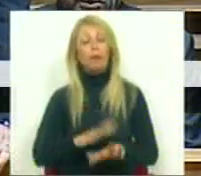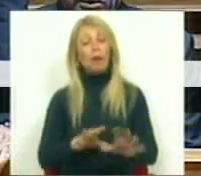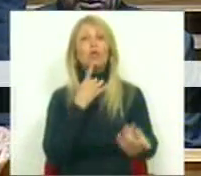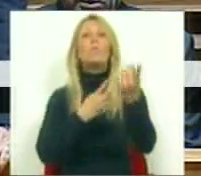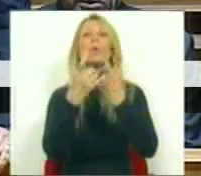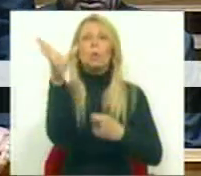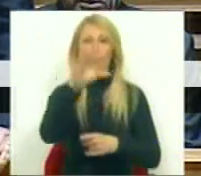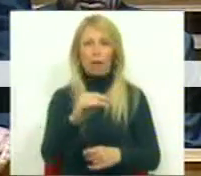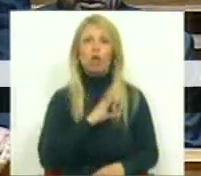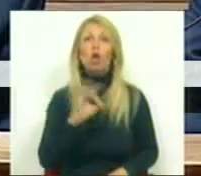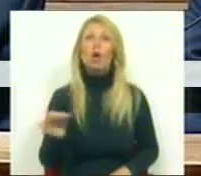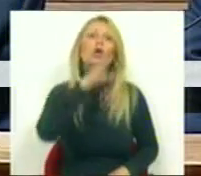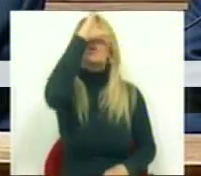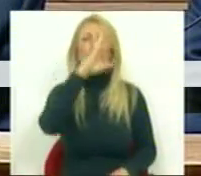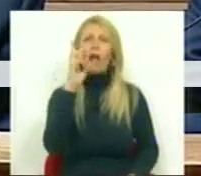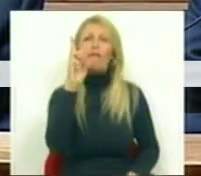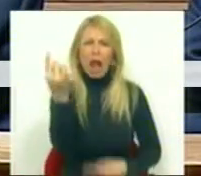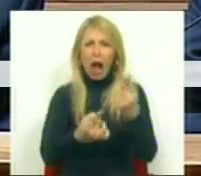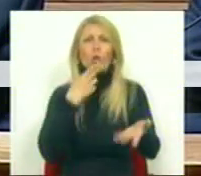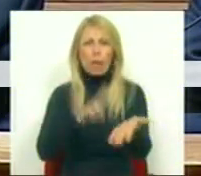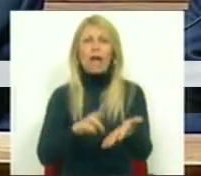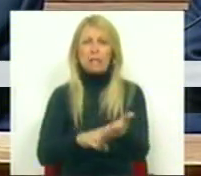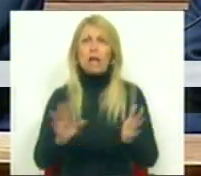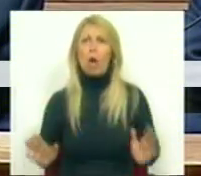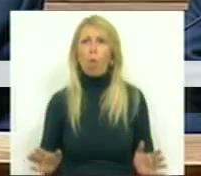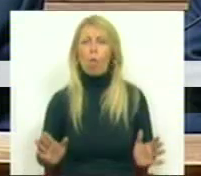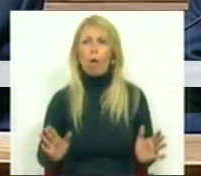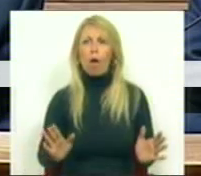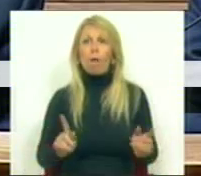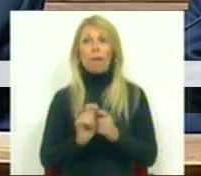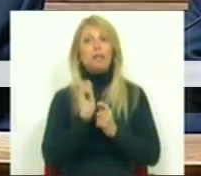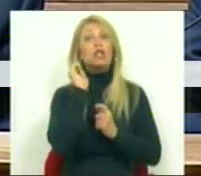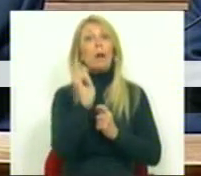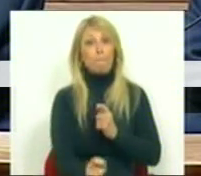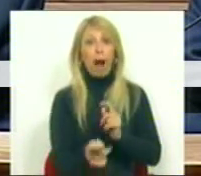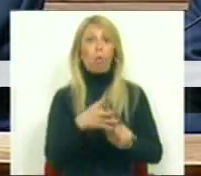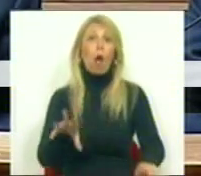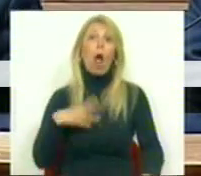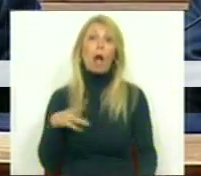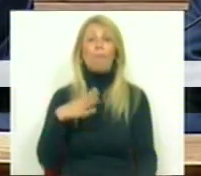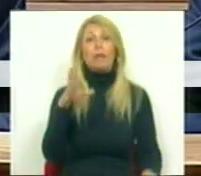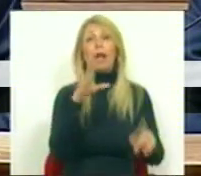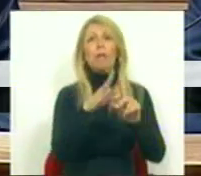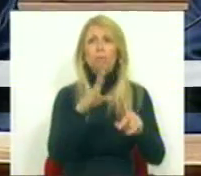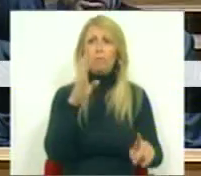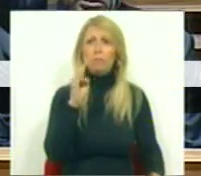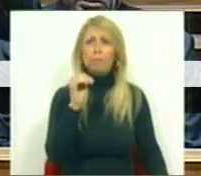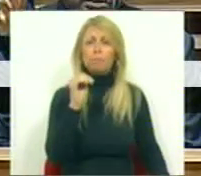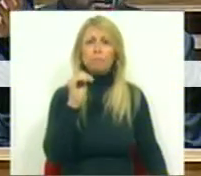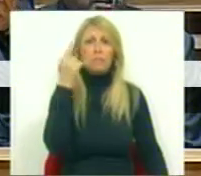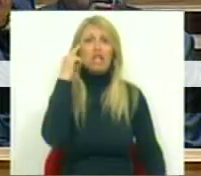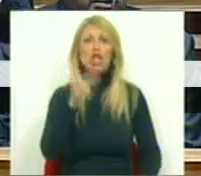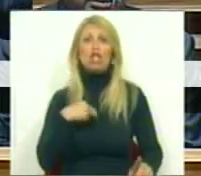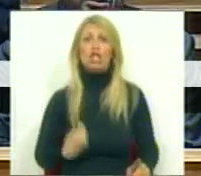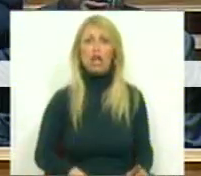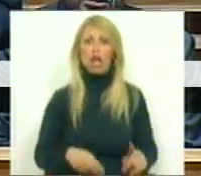Sr. Primeiro-Ministro vê também algum motivo para que seja pago ao capital chinês e do Sultanato de Oman, que tem a